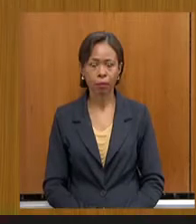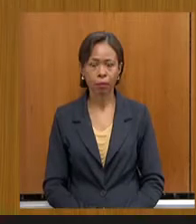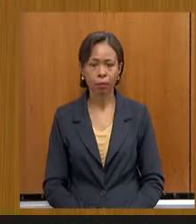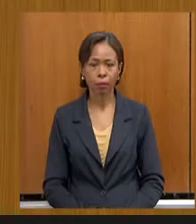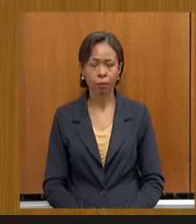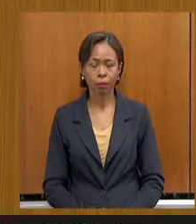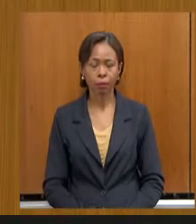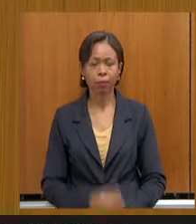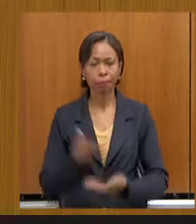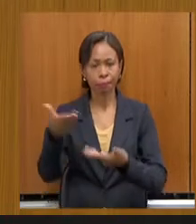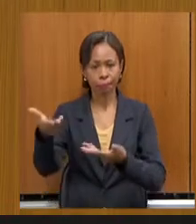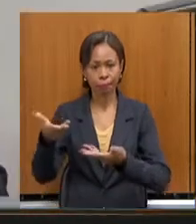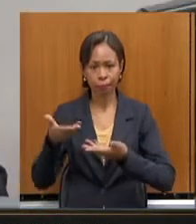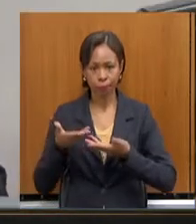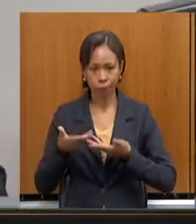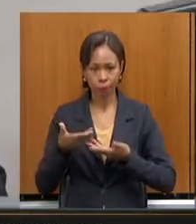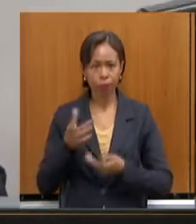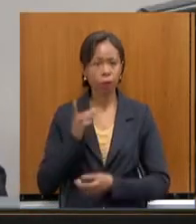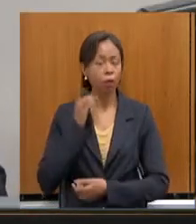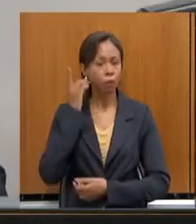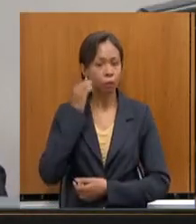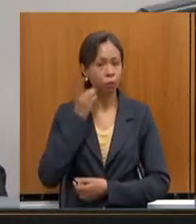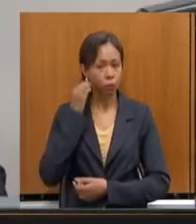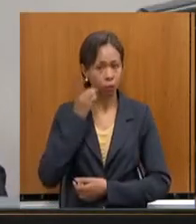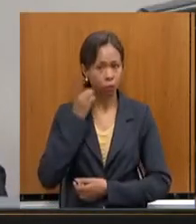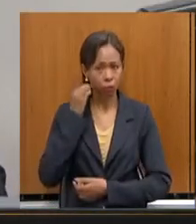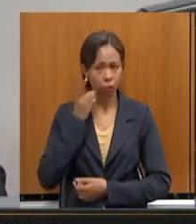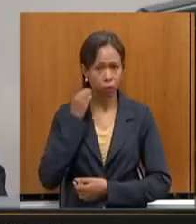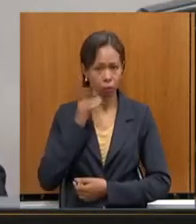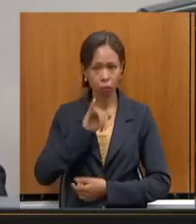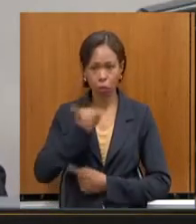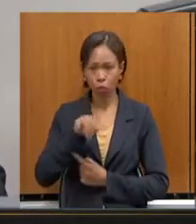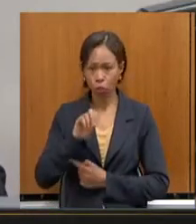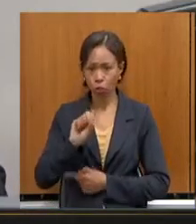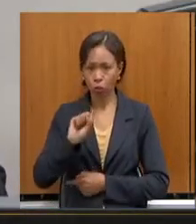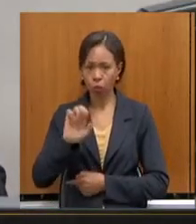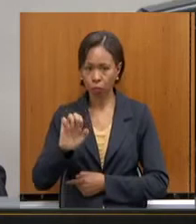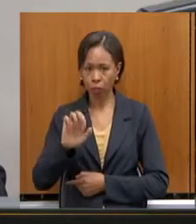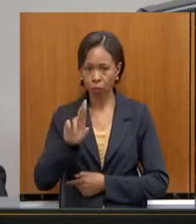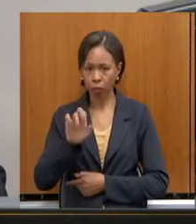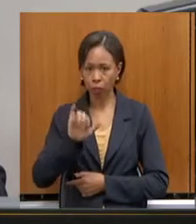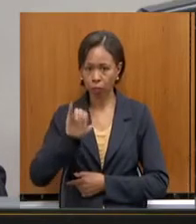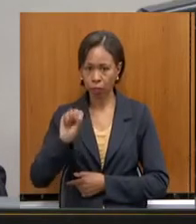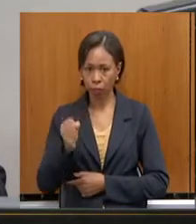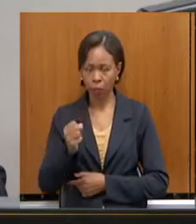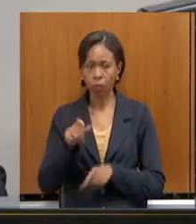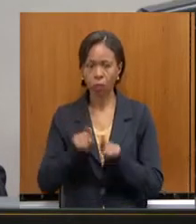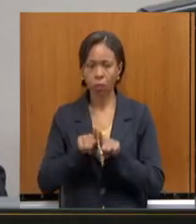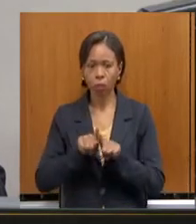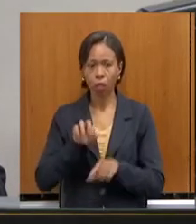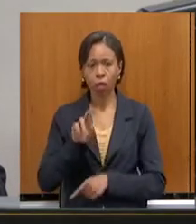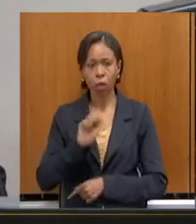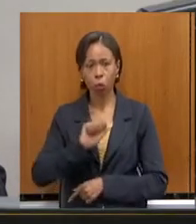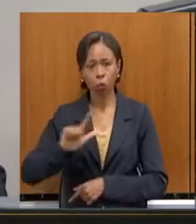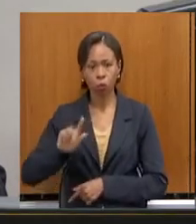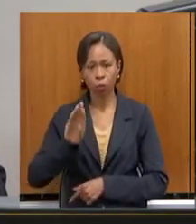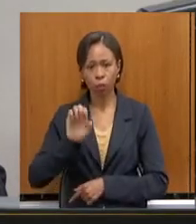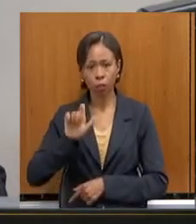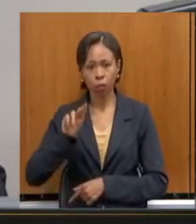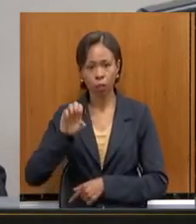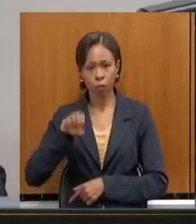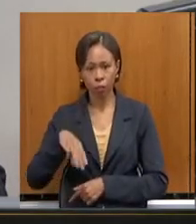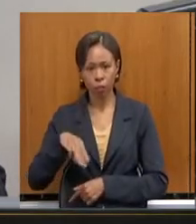Ah eu convido o deputado Oi José Reis e o deputado Raul Belém